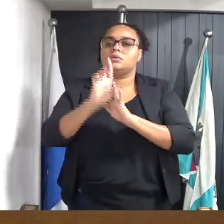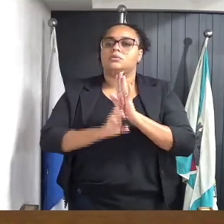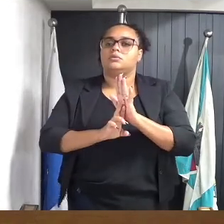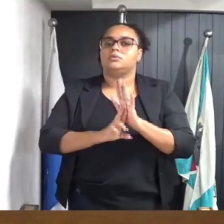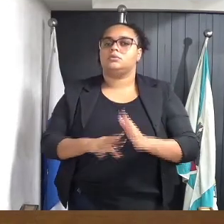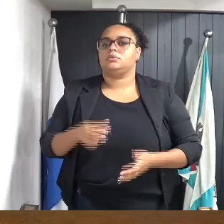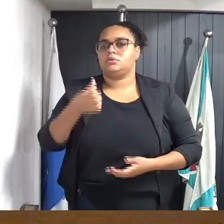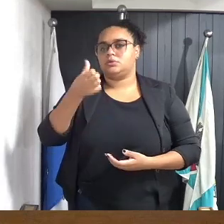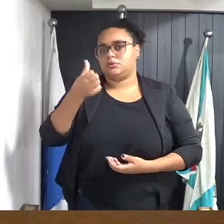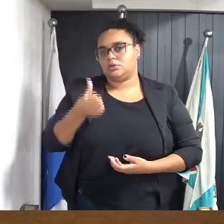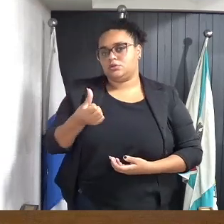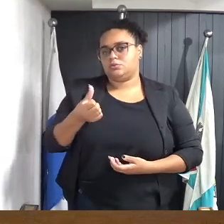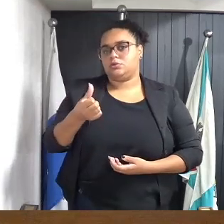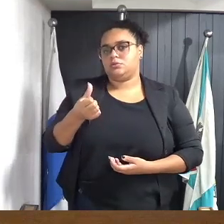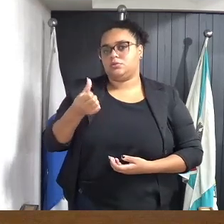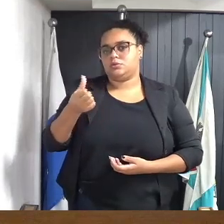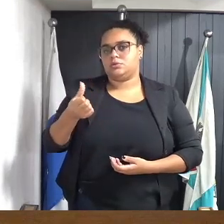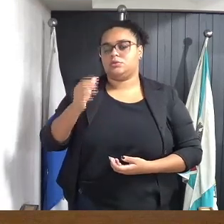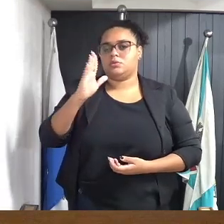Requerimento número